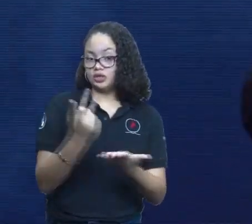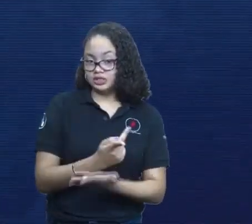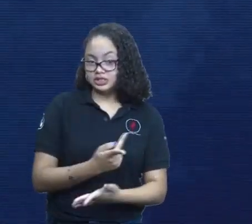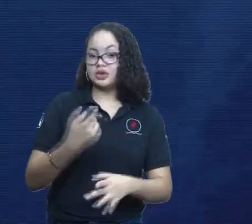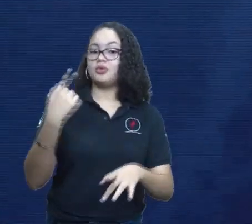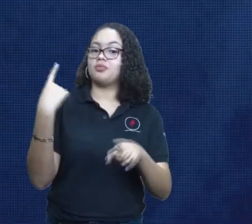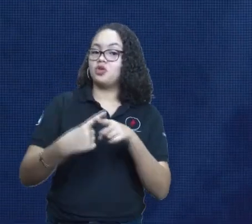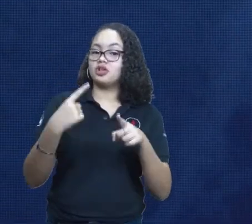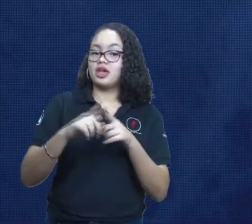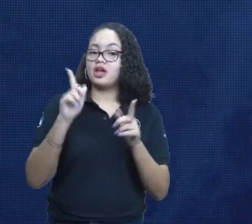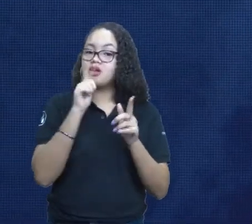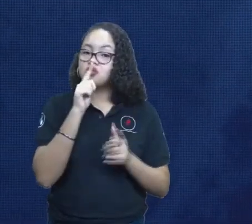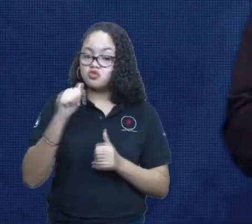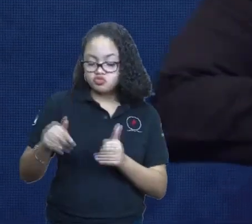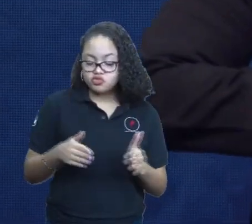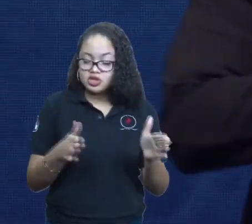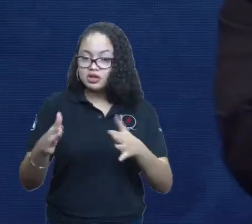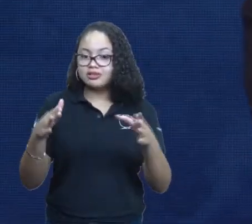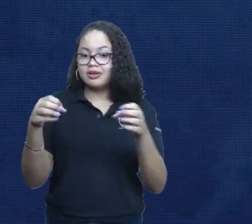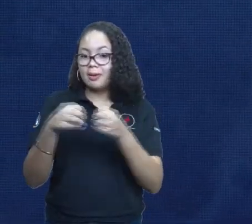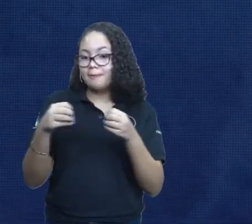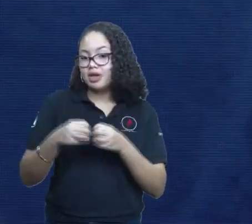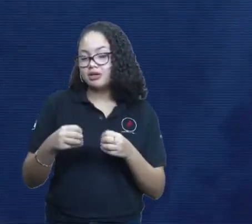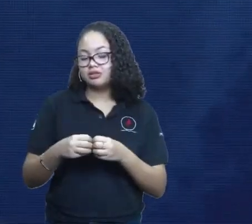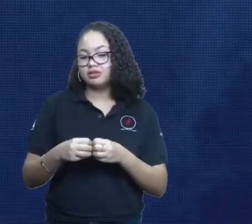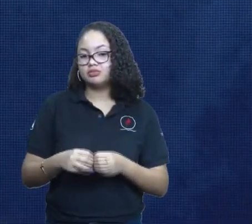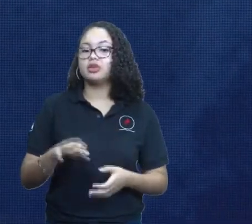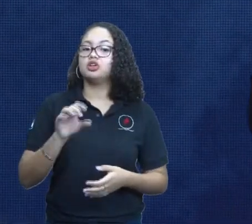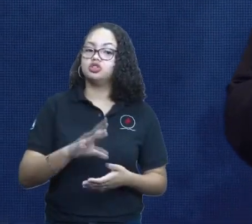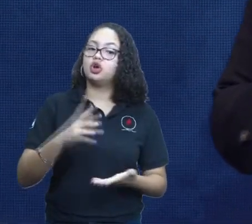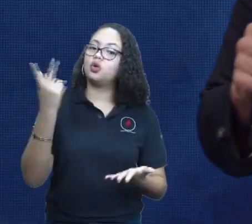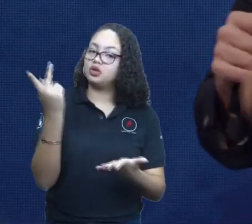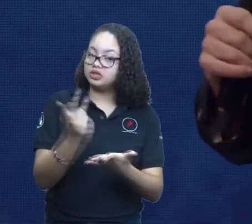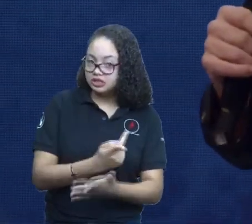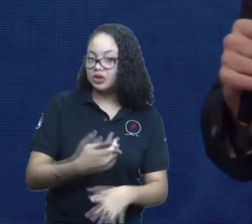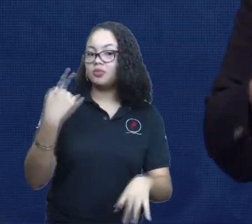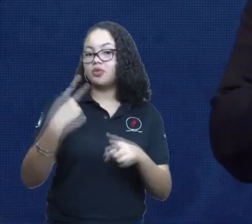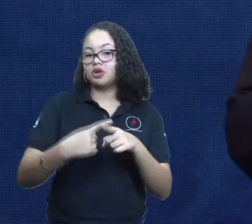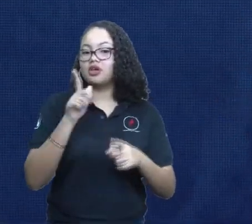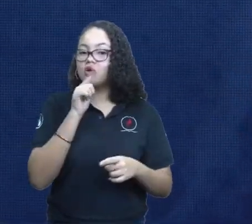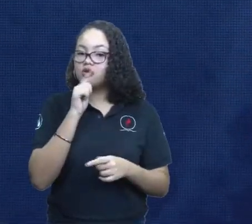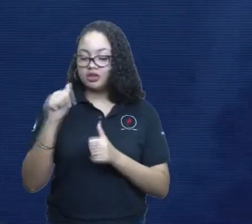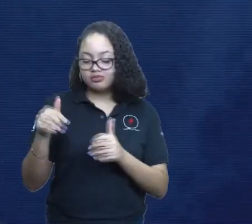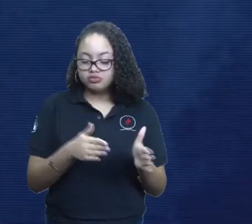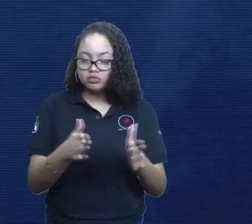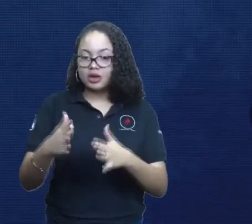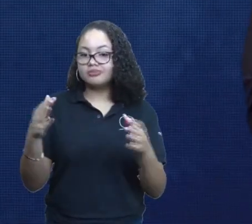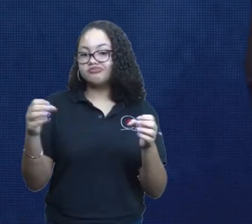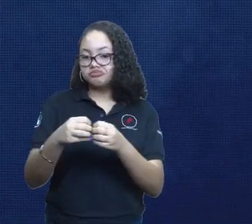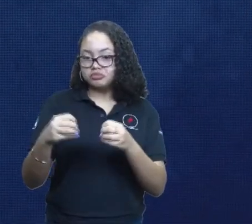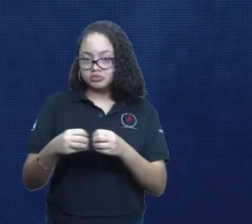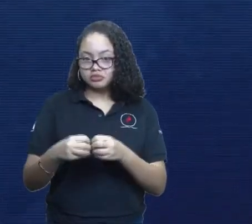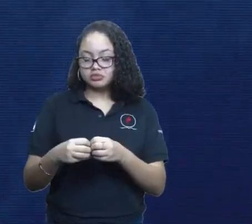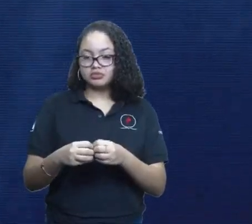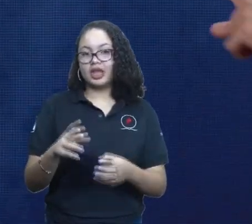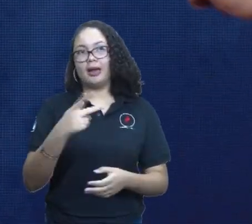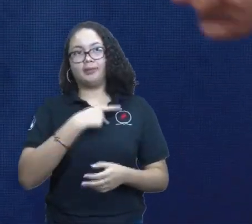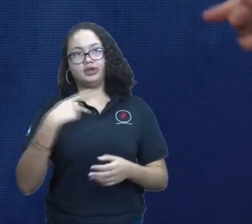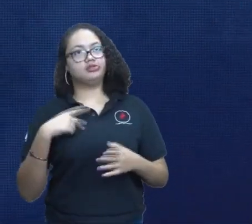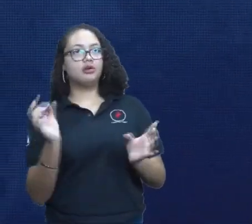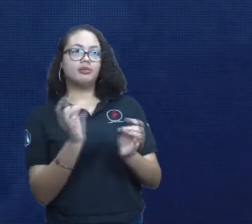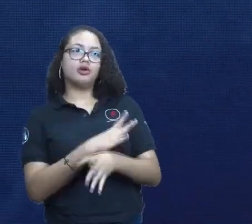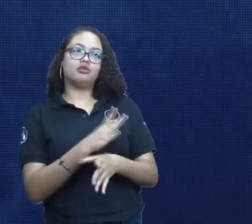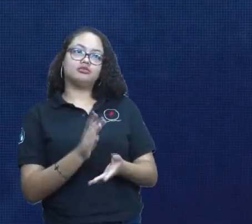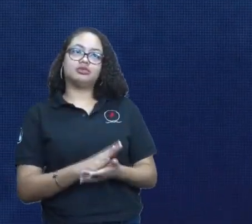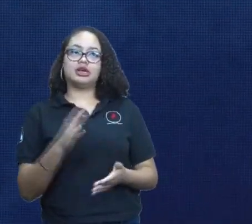o que aconteceu porque o rio estava vamos de novo só aconteceu porque o que aconteceu porque o rio estava afastou Então pronto